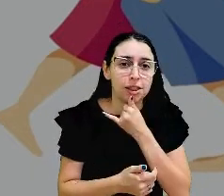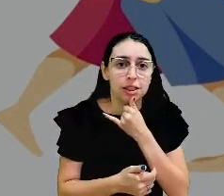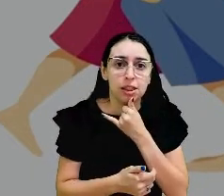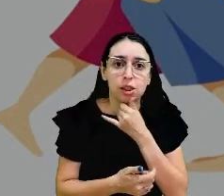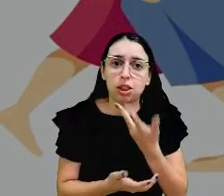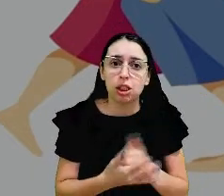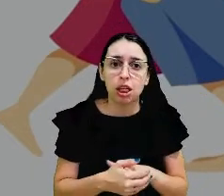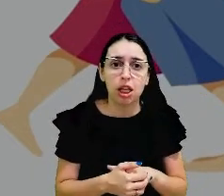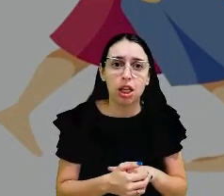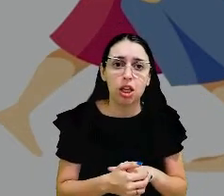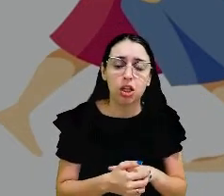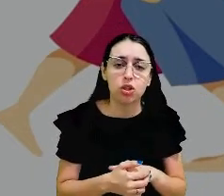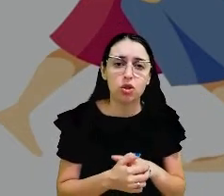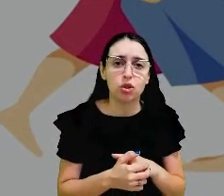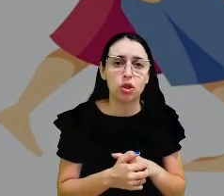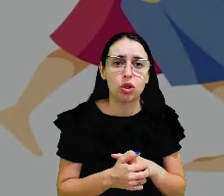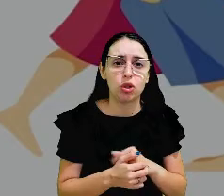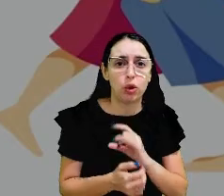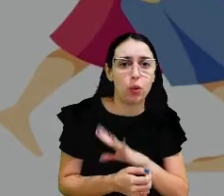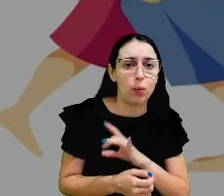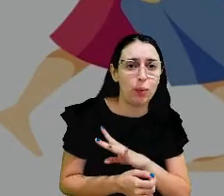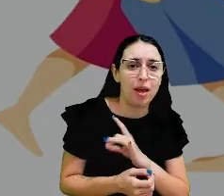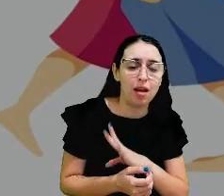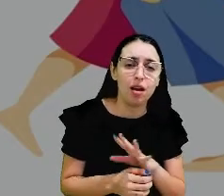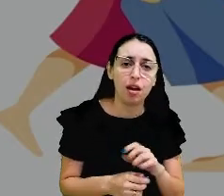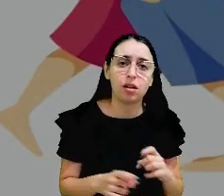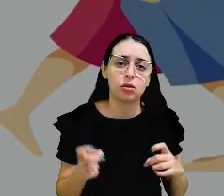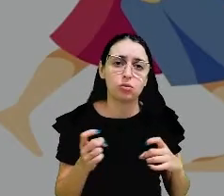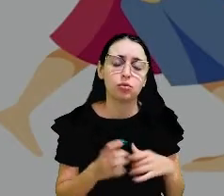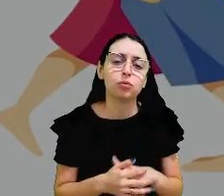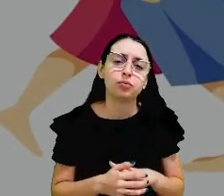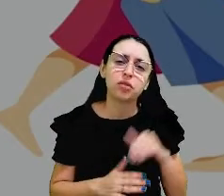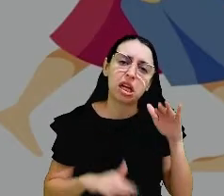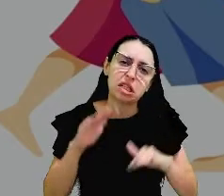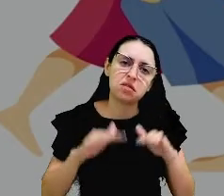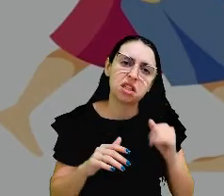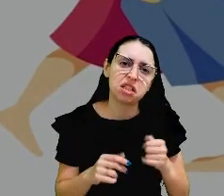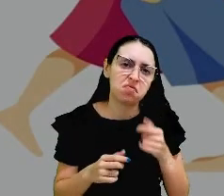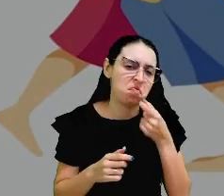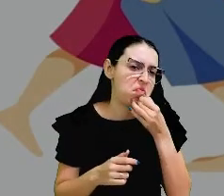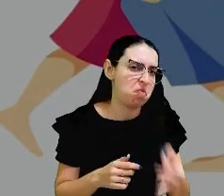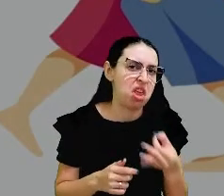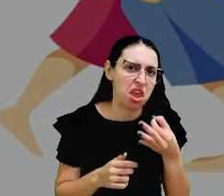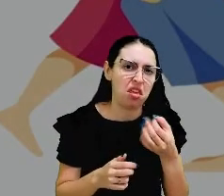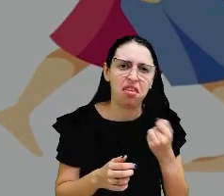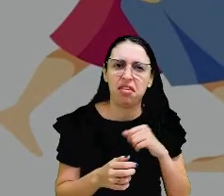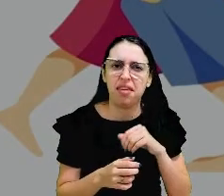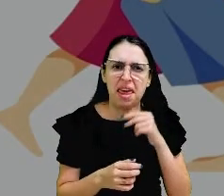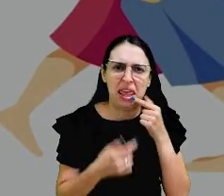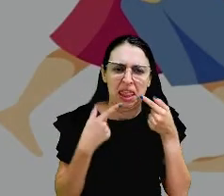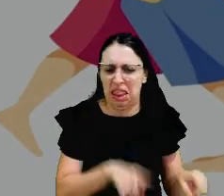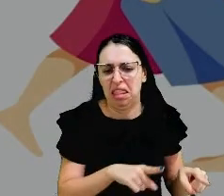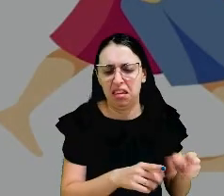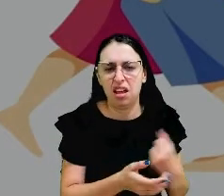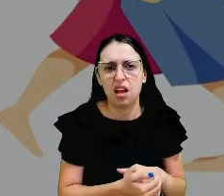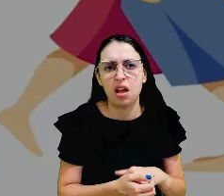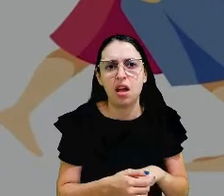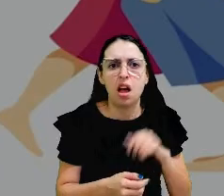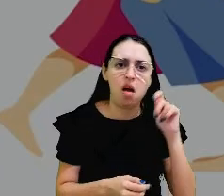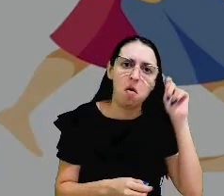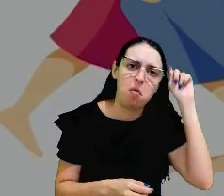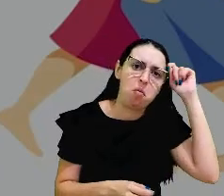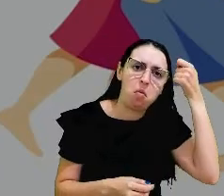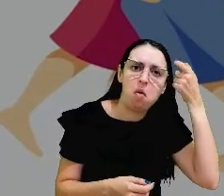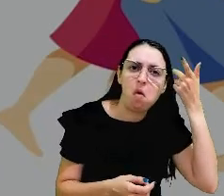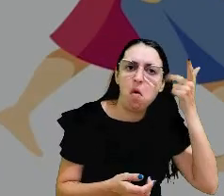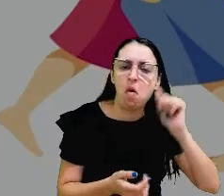de saúde, e aí há algumas situações em que há xingamentos, ofensas em razão da raça, da cor,